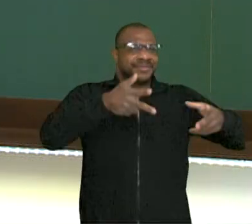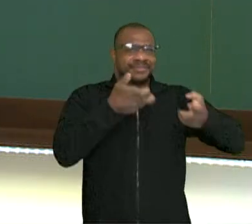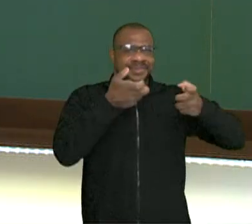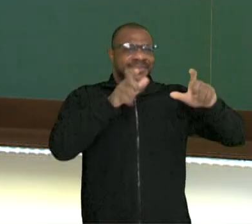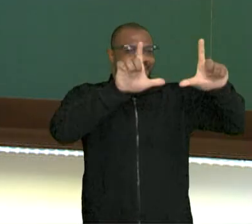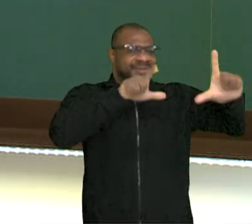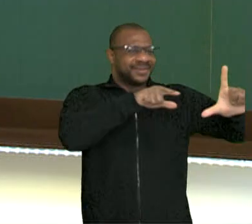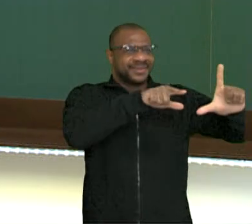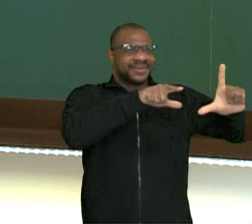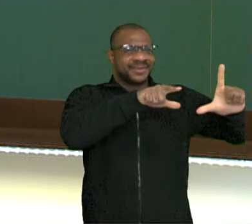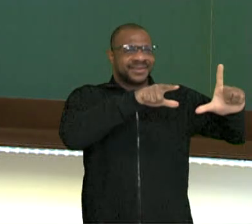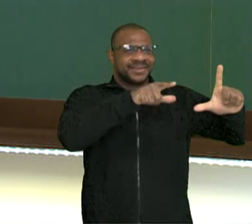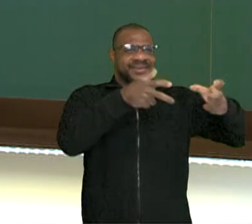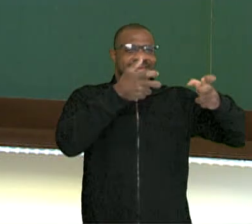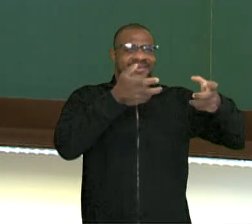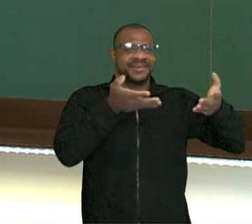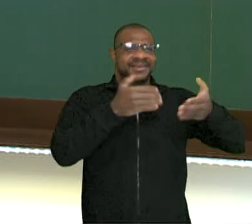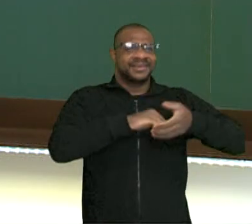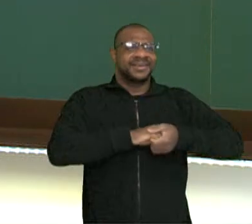alguns panfletos analisados.